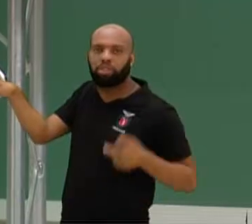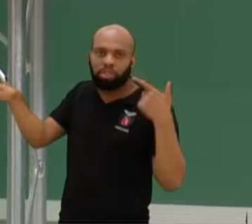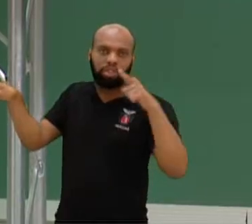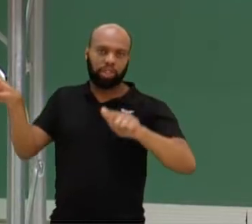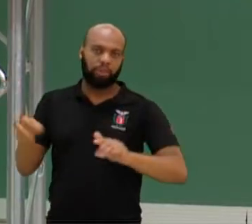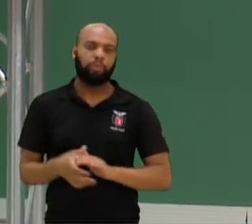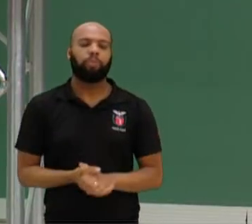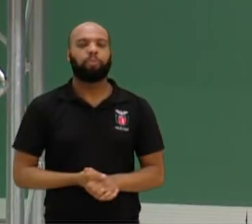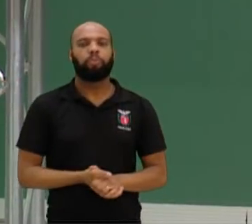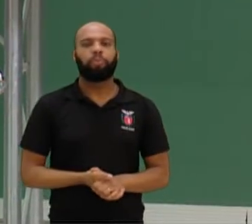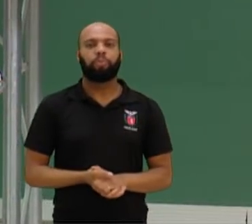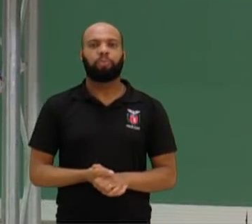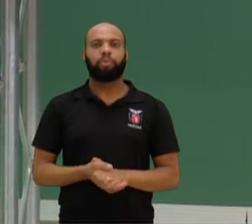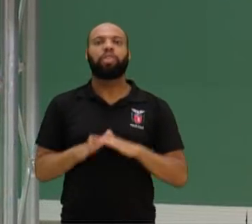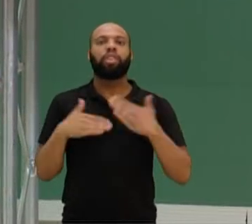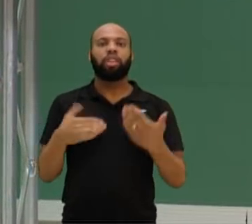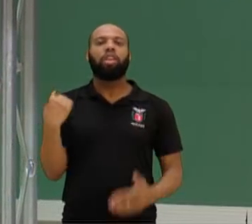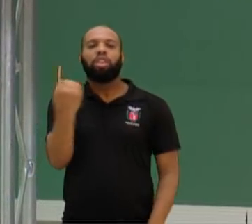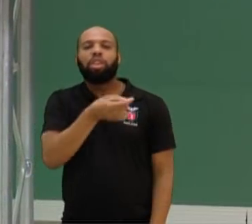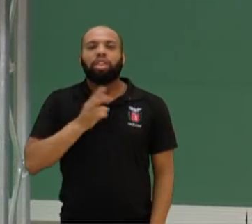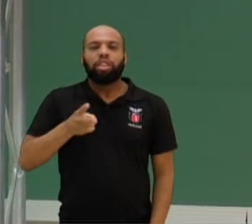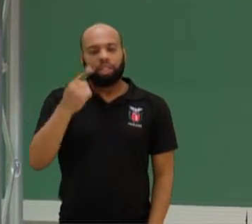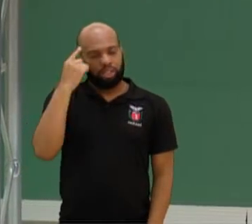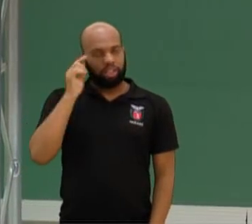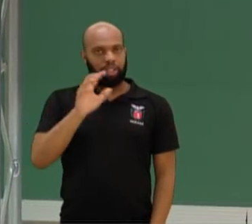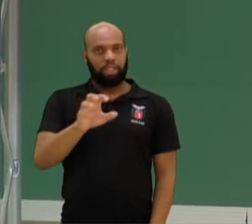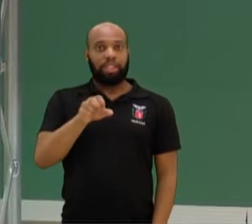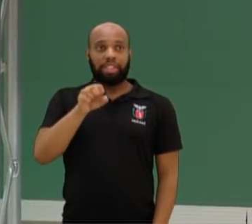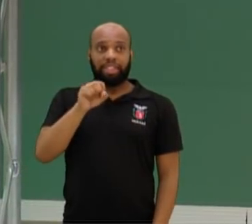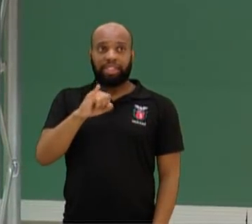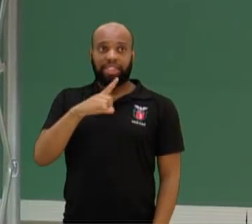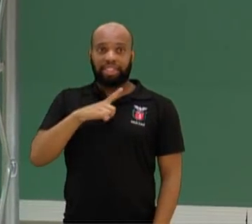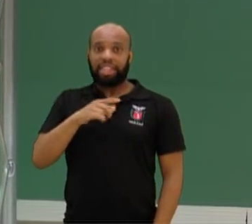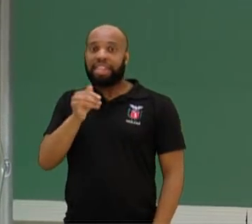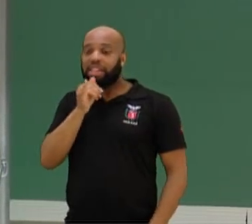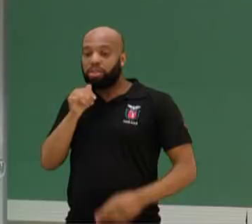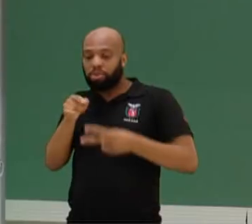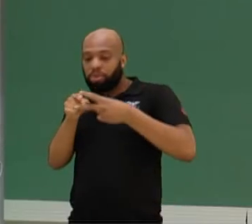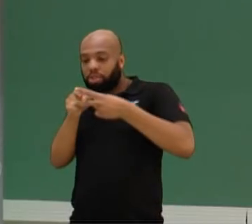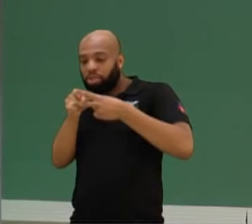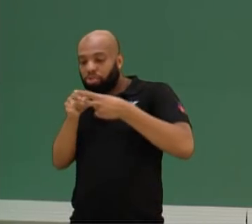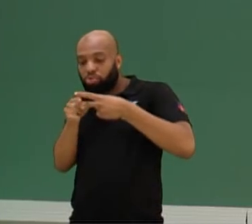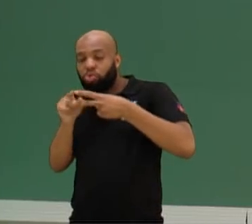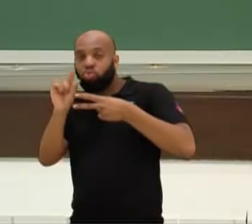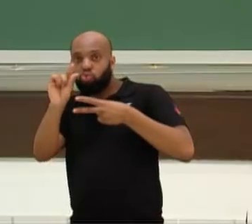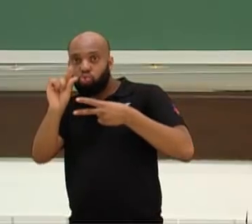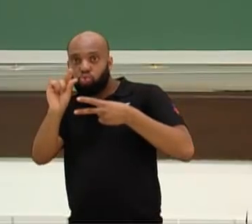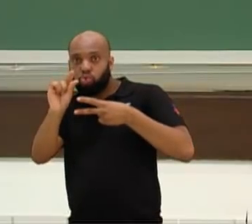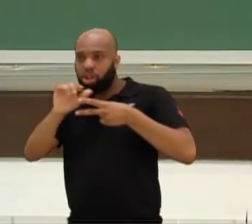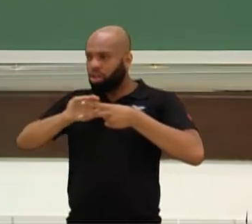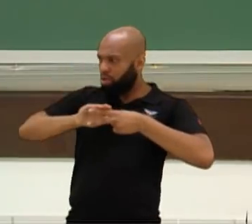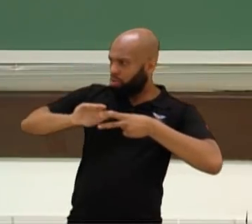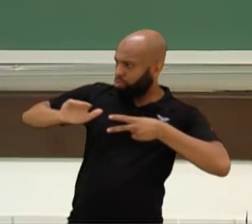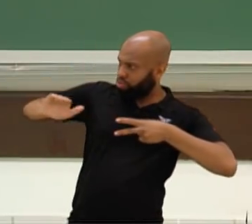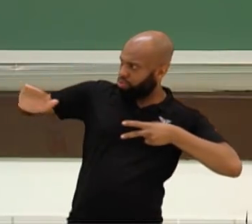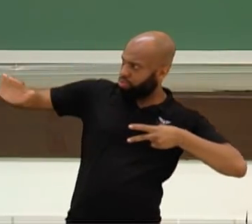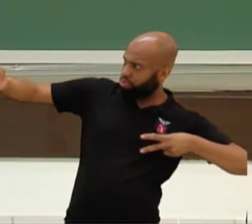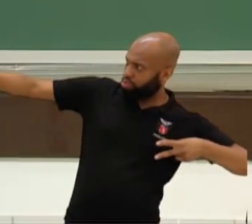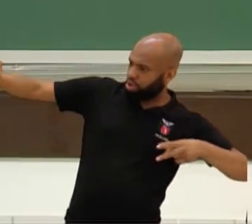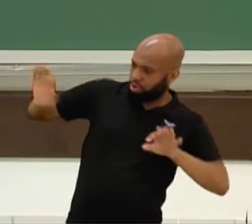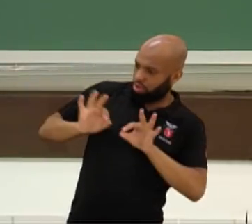rampa. Então, a gente sempre tem que pensar que quanto menor a inclinação, maior a rampa,